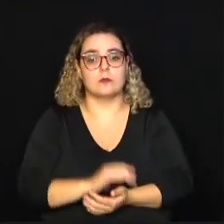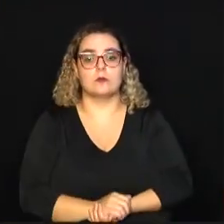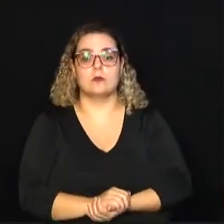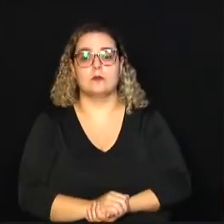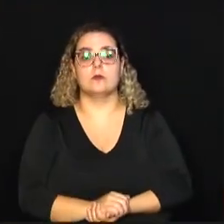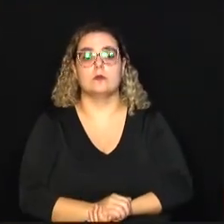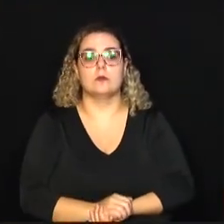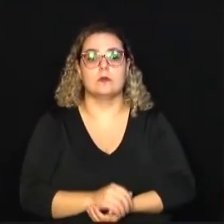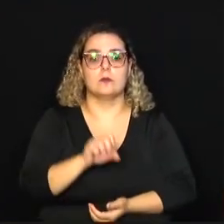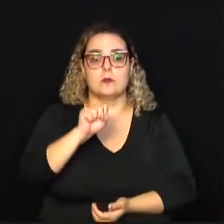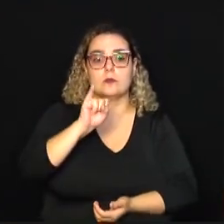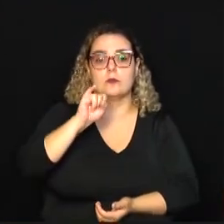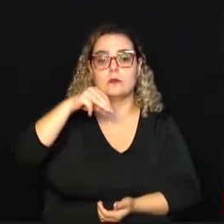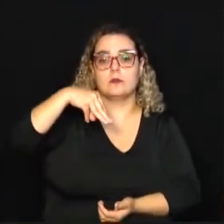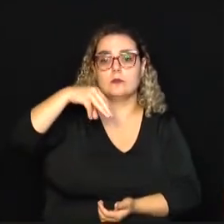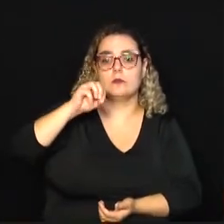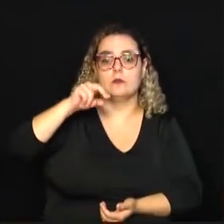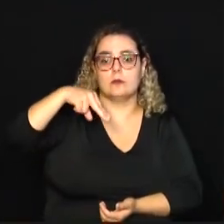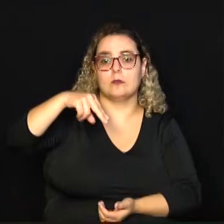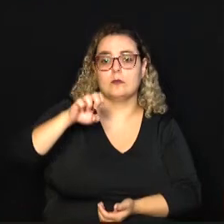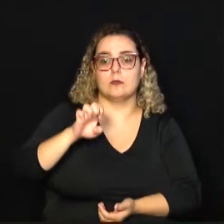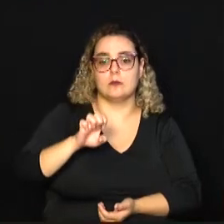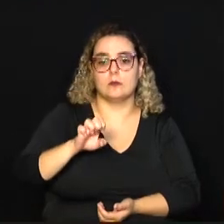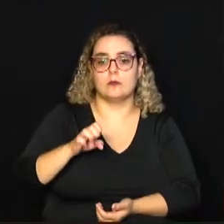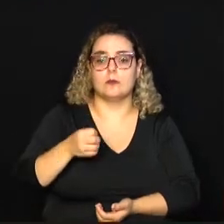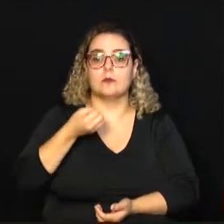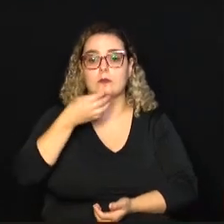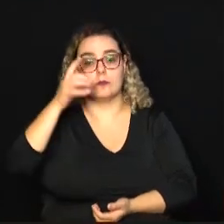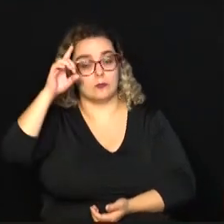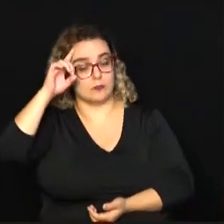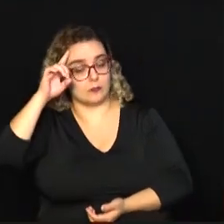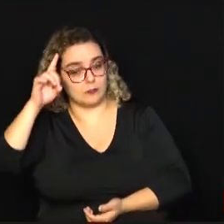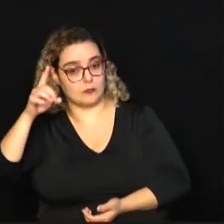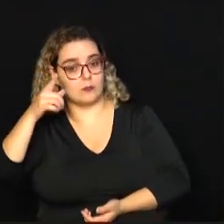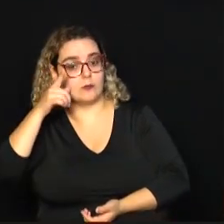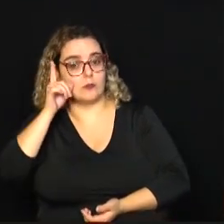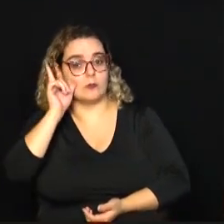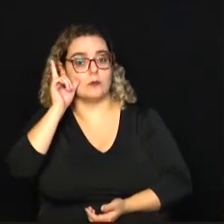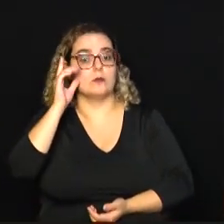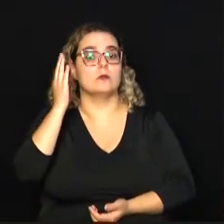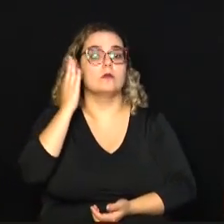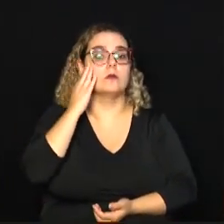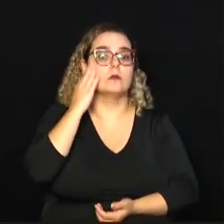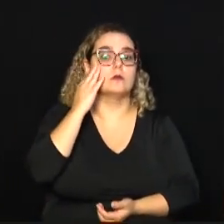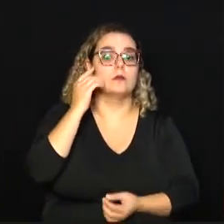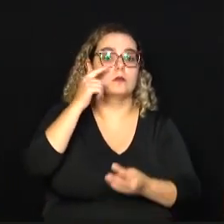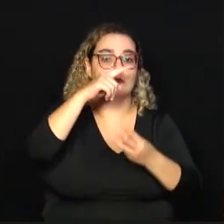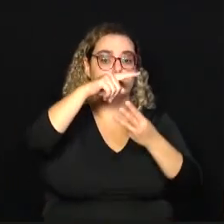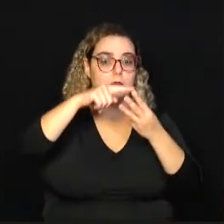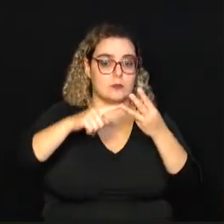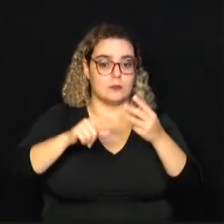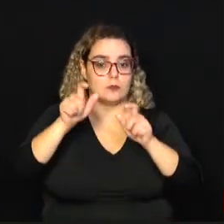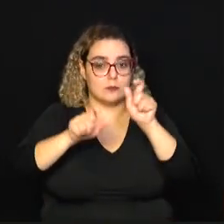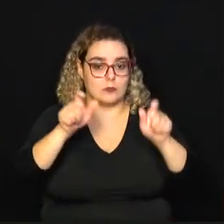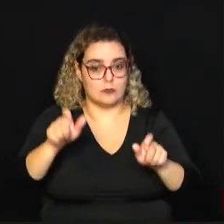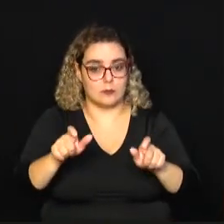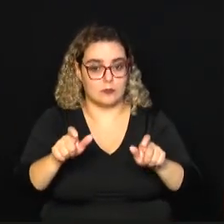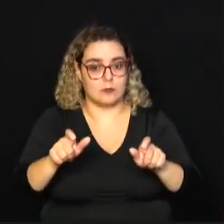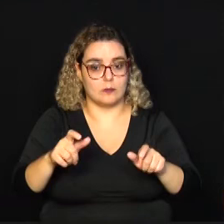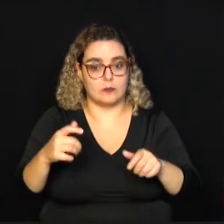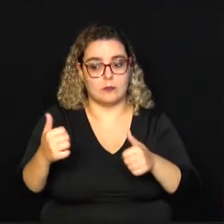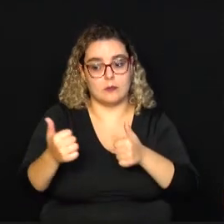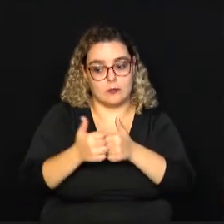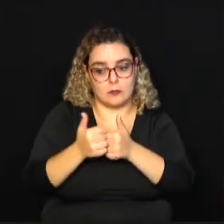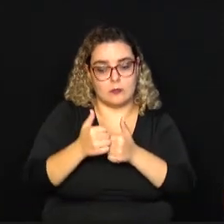A Simone faz a seguinte pergunta: bom dia, só ontem fiquei sabendo de 3 pessoas próximas confirmadas com o